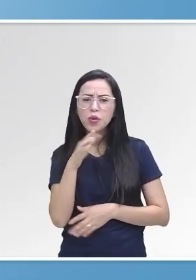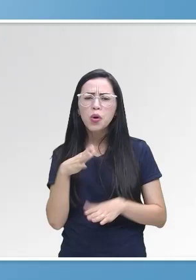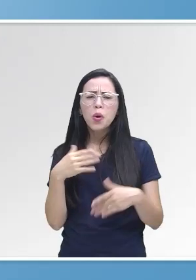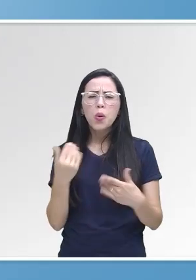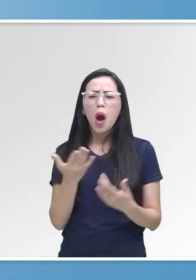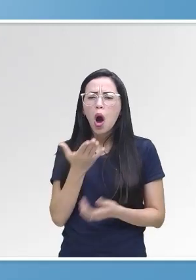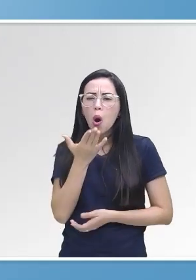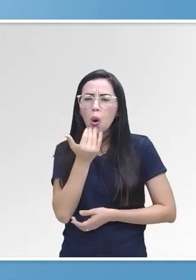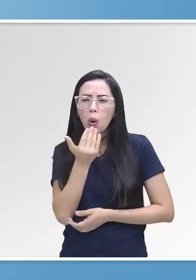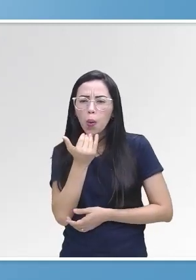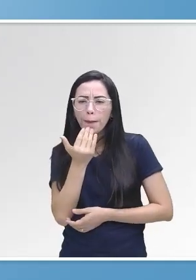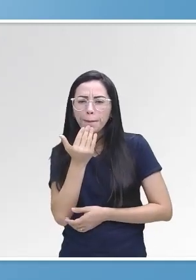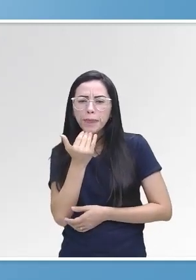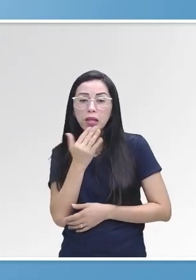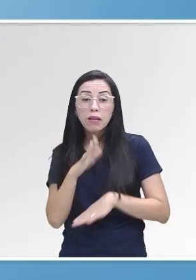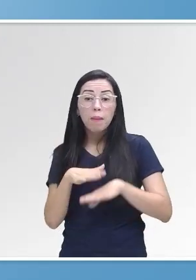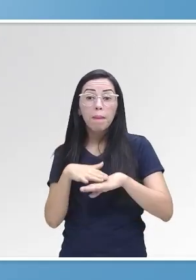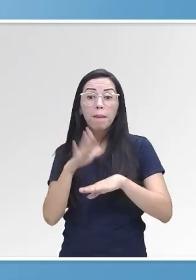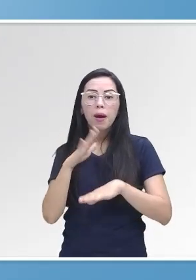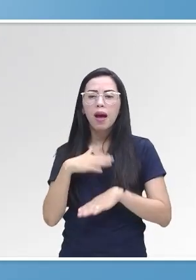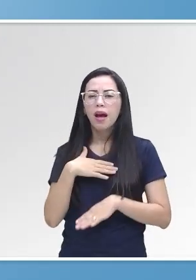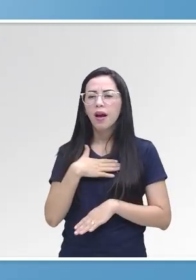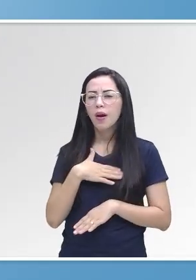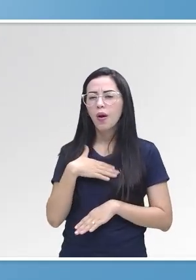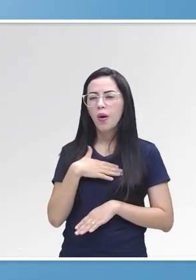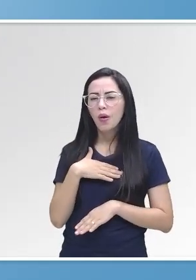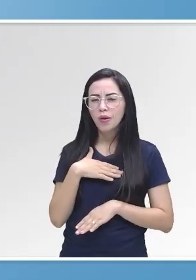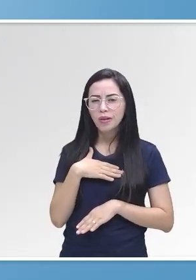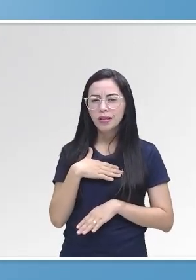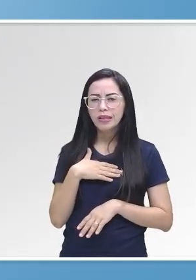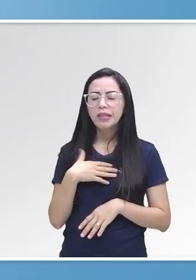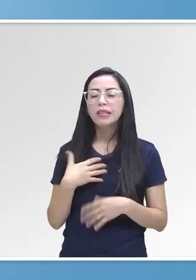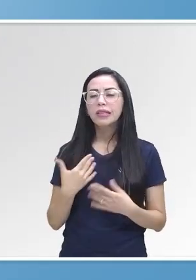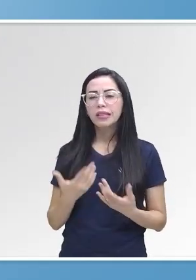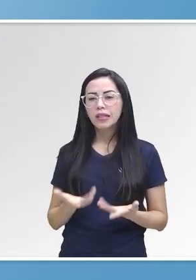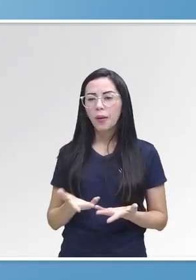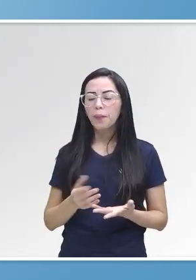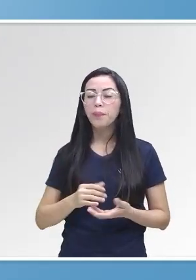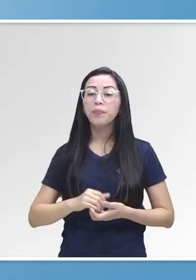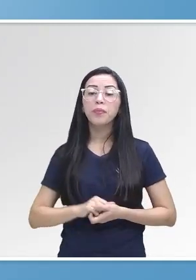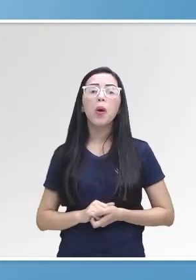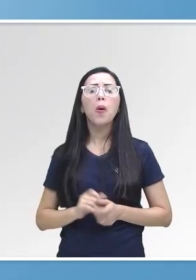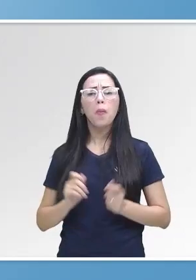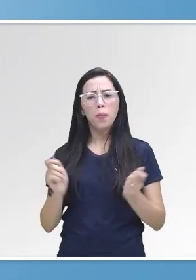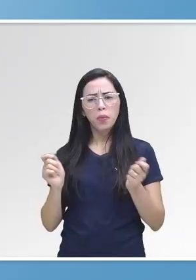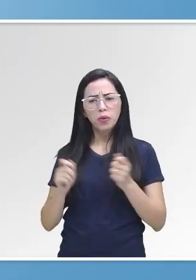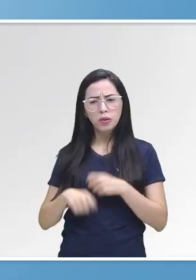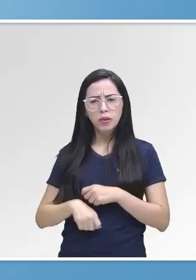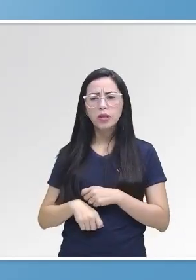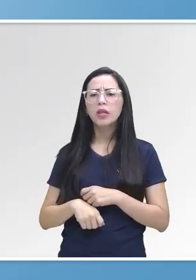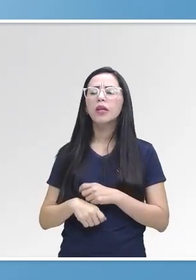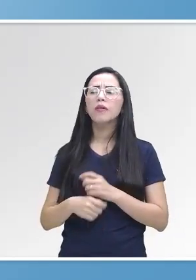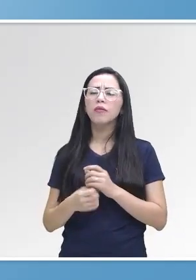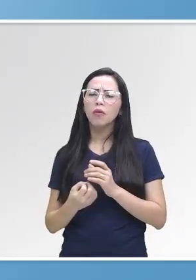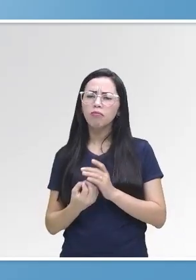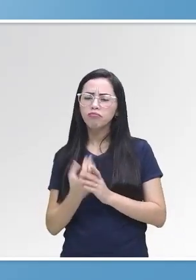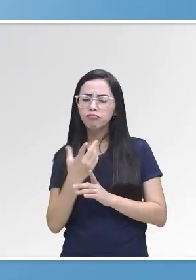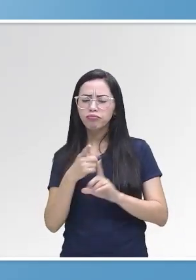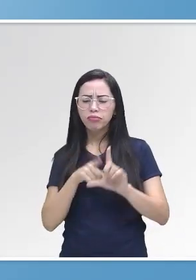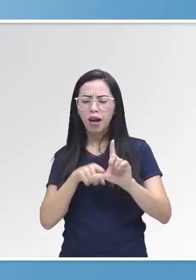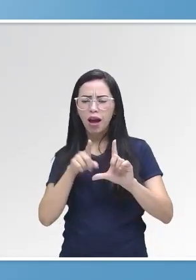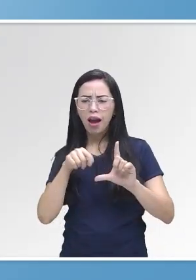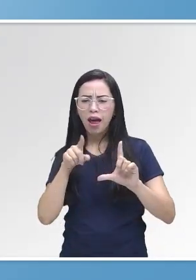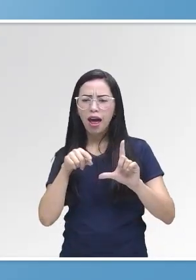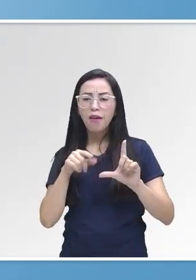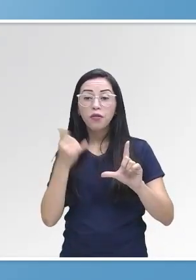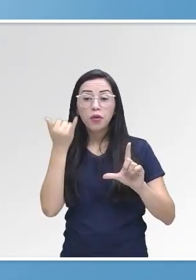então isso tudo eu posto representar através de gráficos né